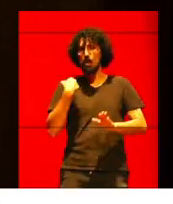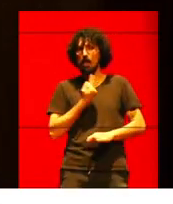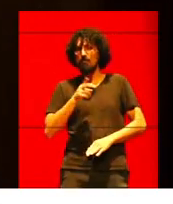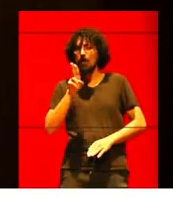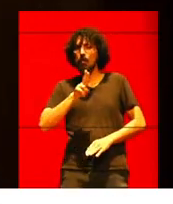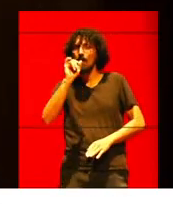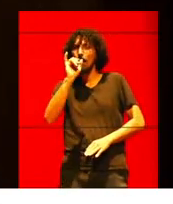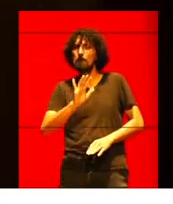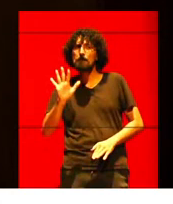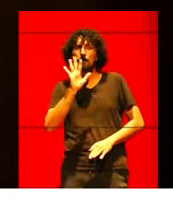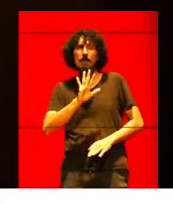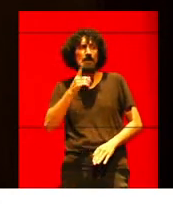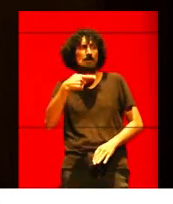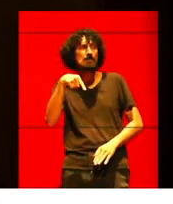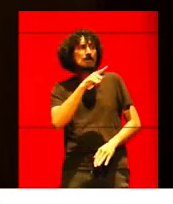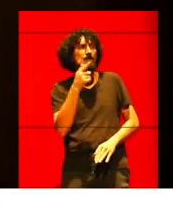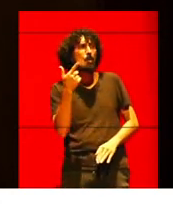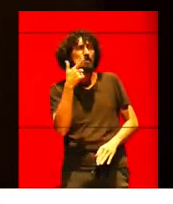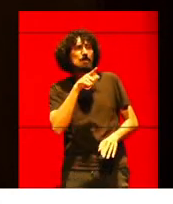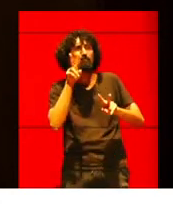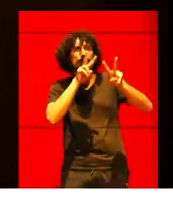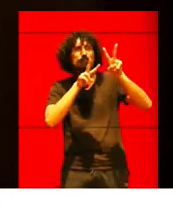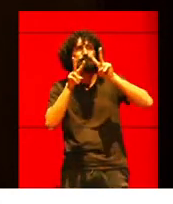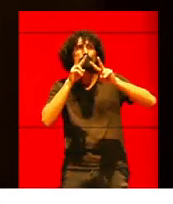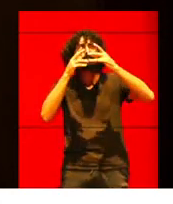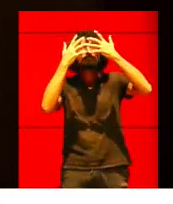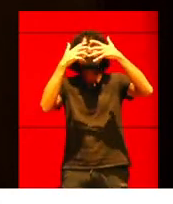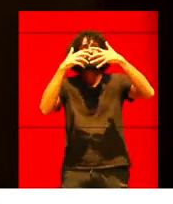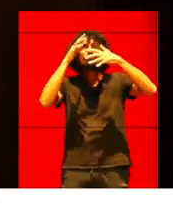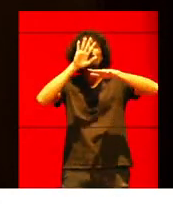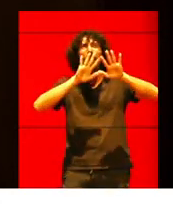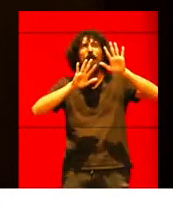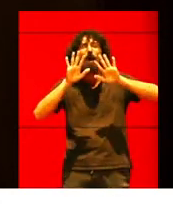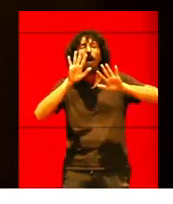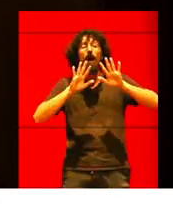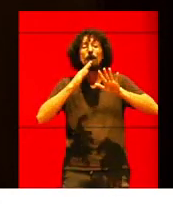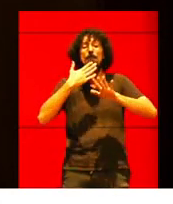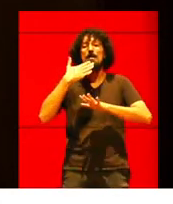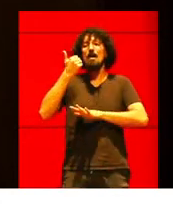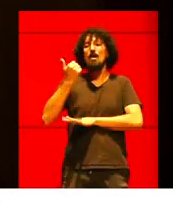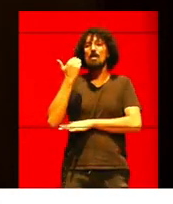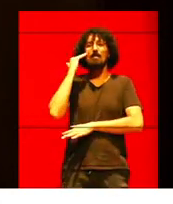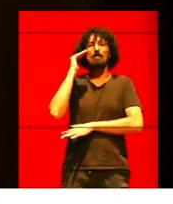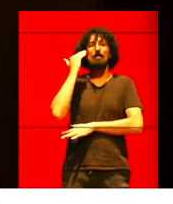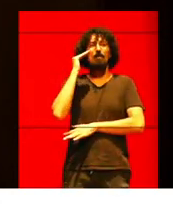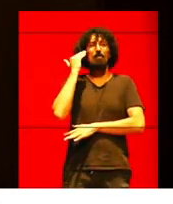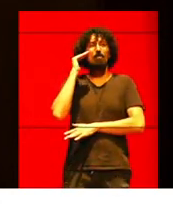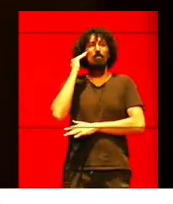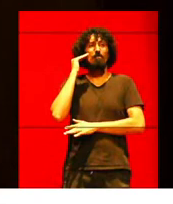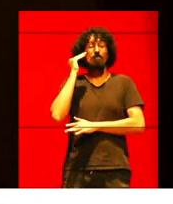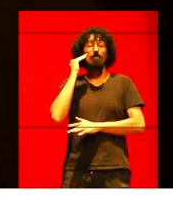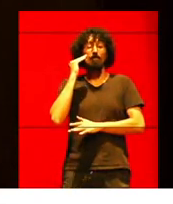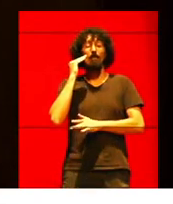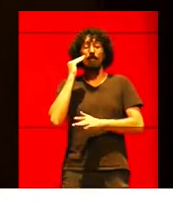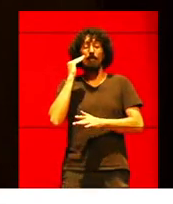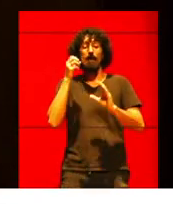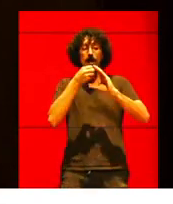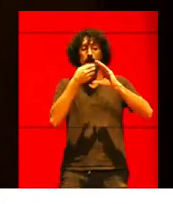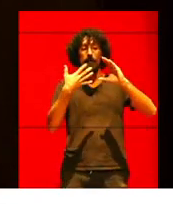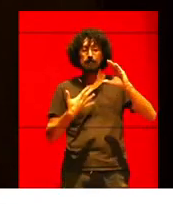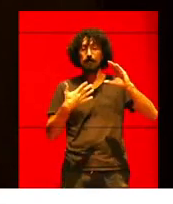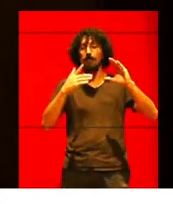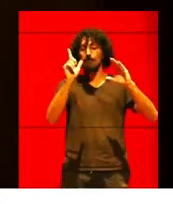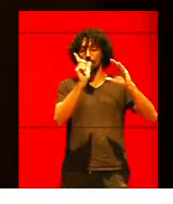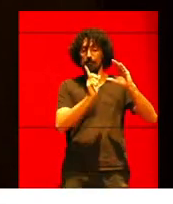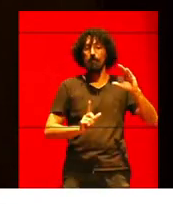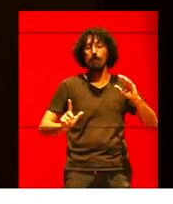você vislumbre, imagine, para que você tente entender aquele aspecto ali literário que a